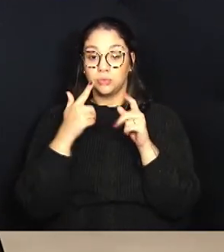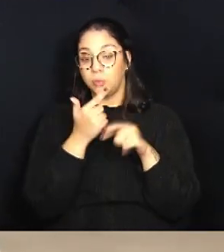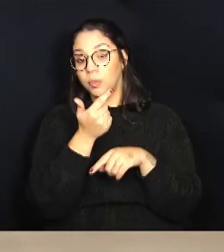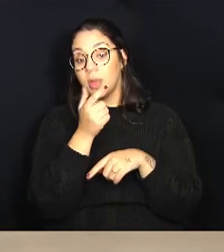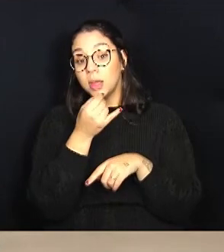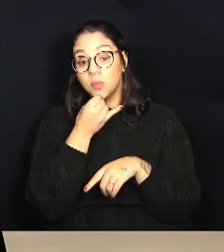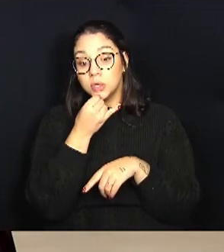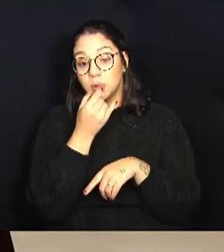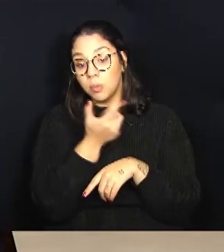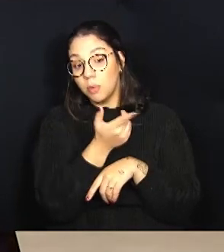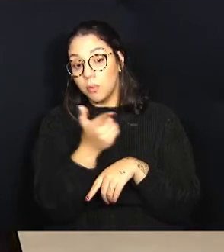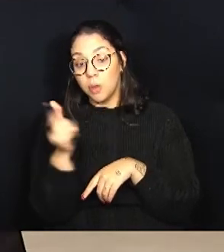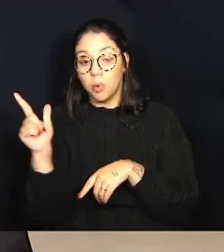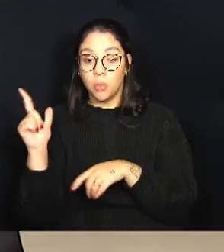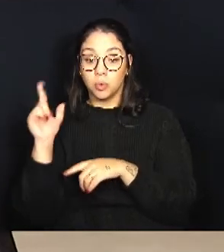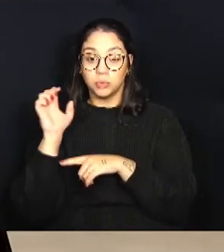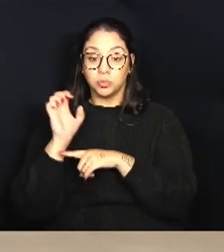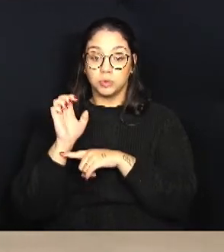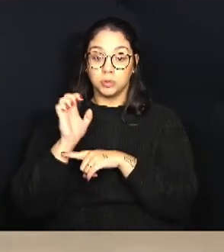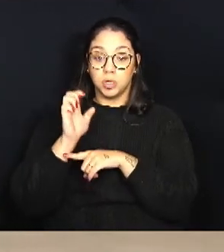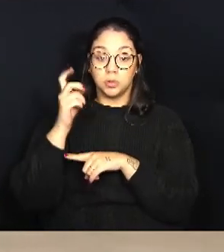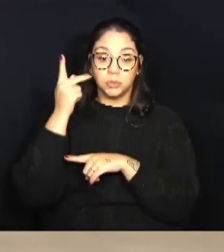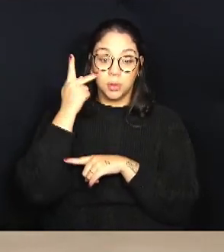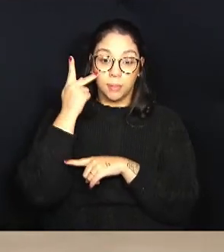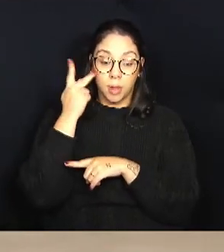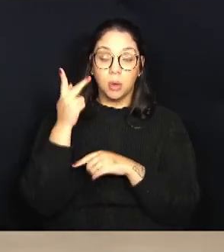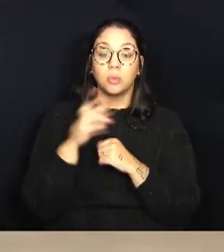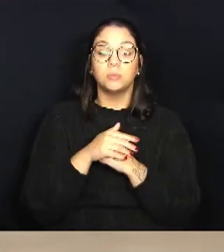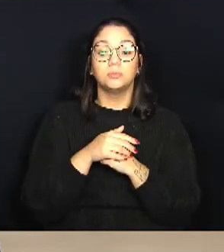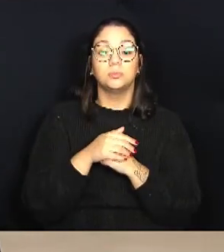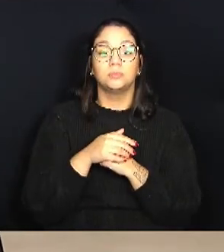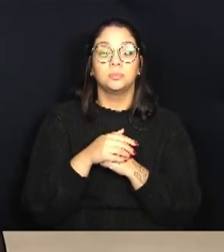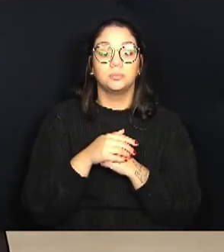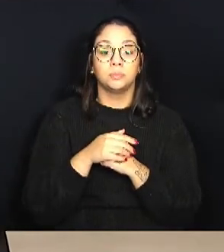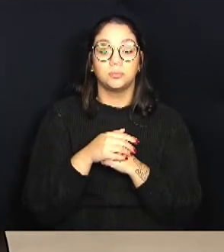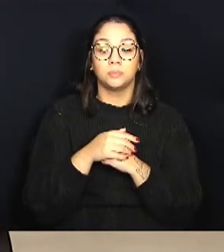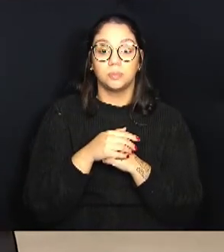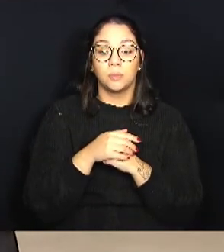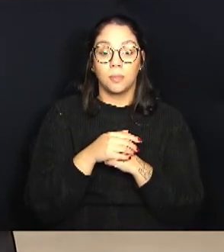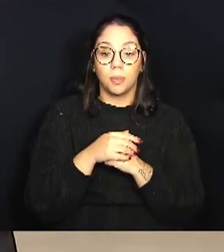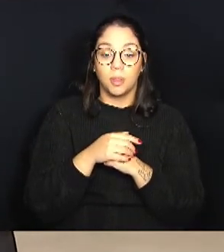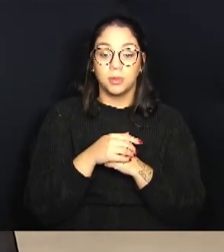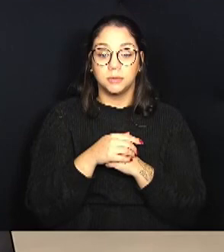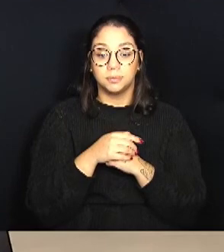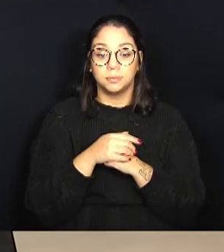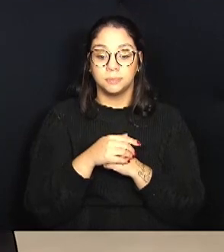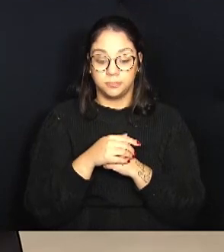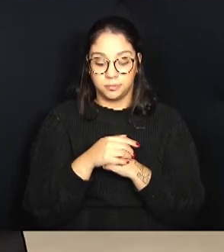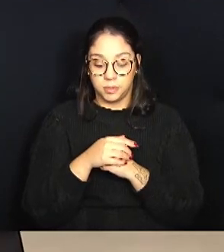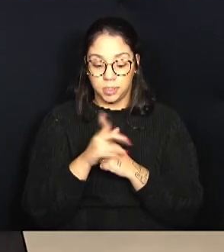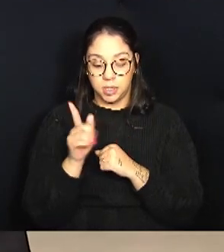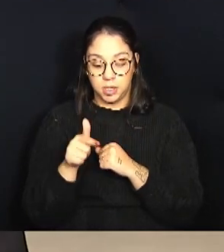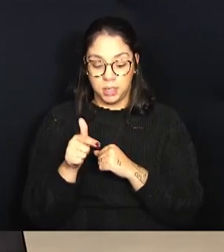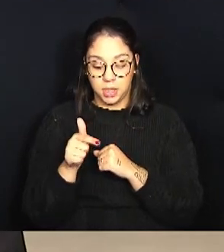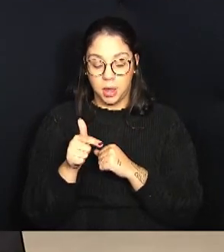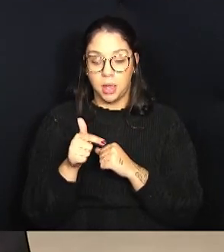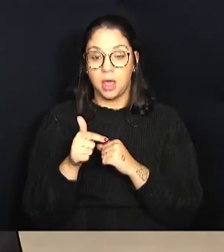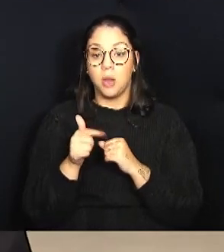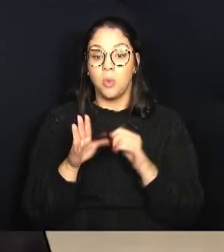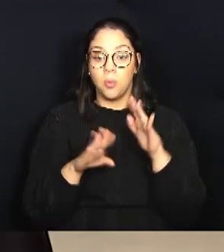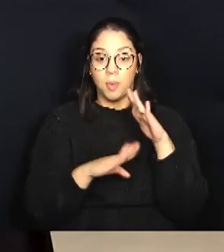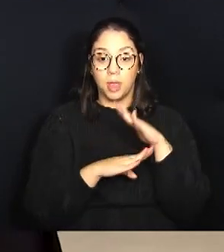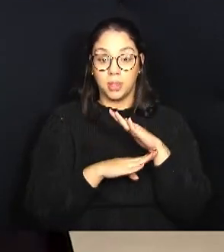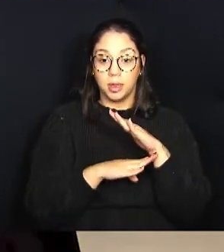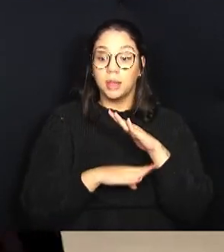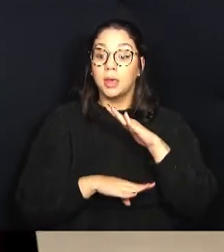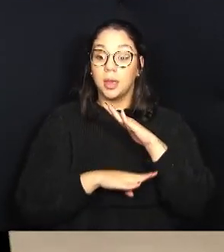um exemplo para todo o Estado de São Paulo, que quem quisesse ver uma Câmara que apresentou trabalho profícuo